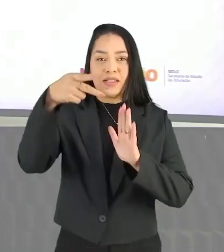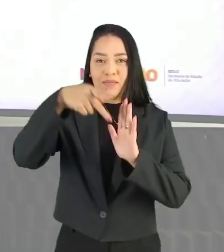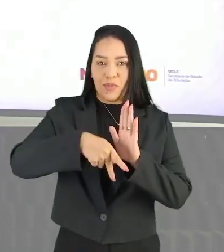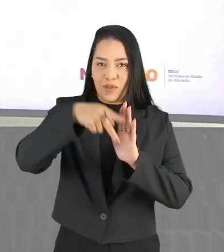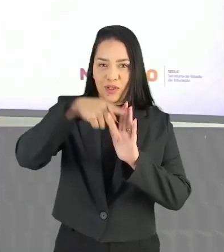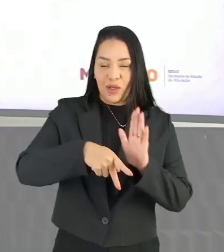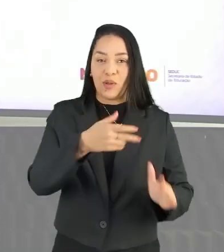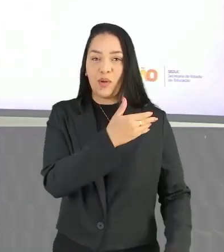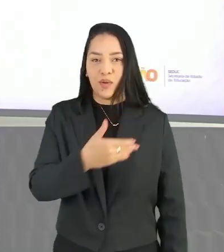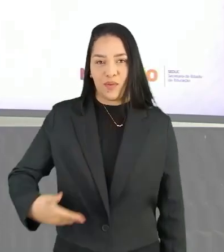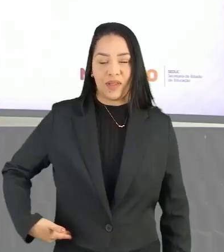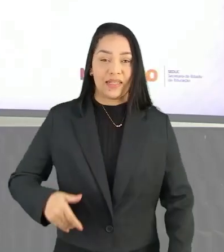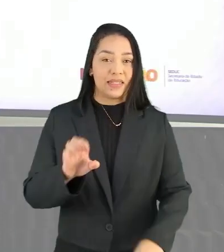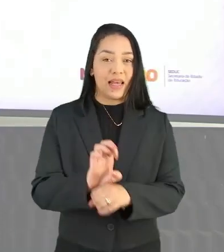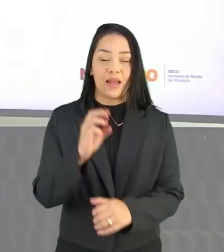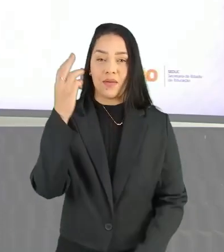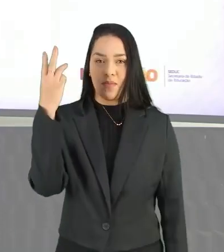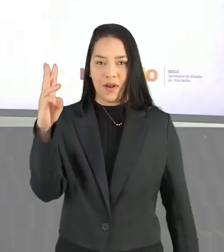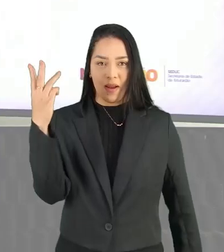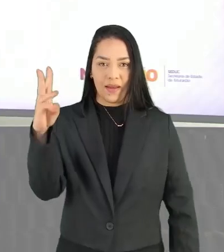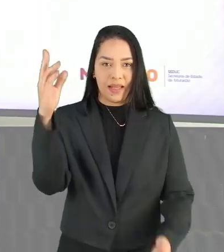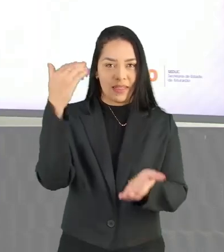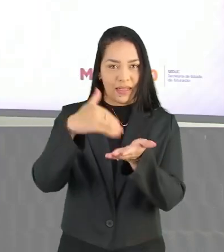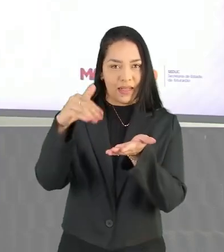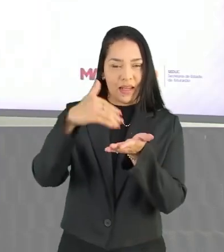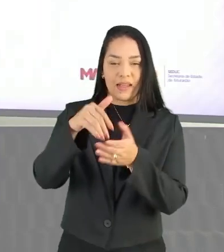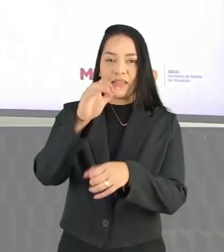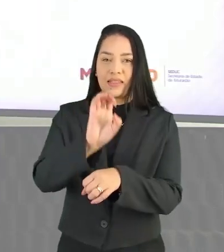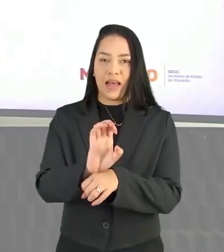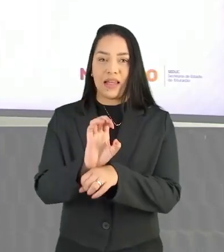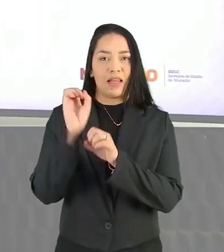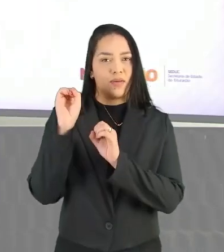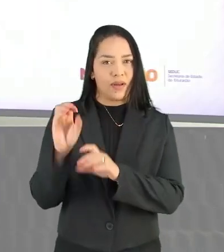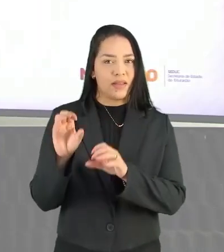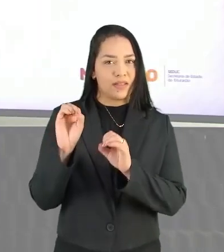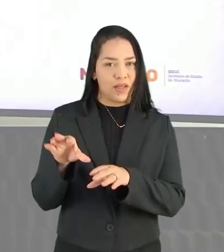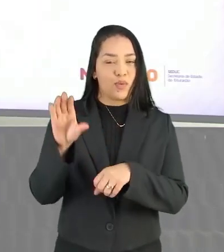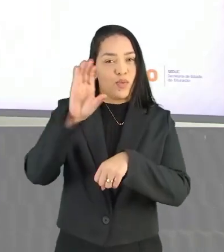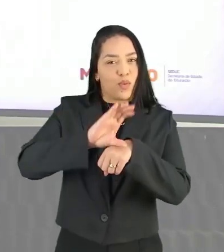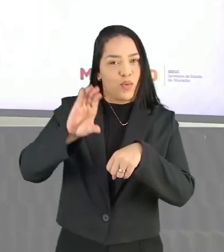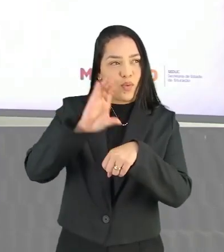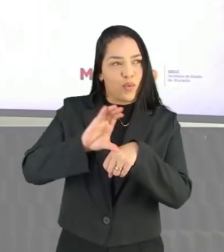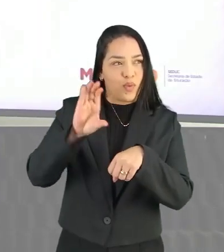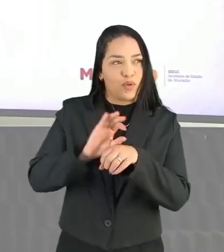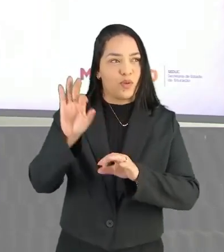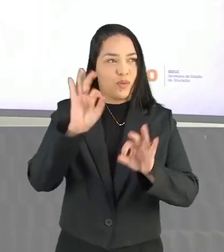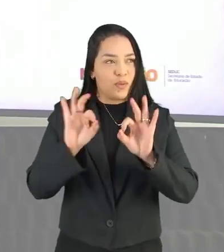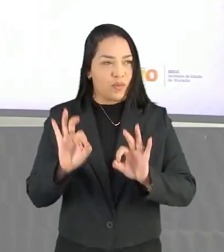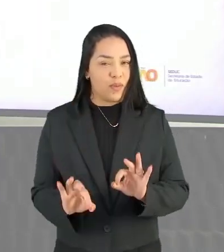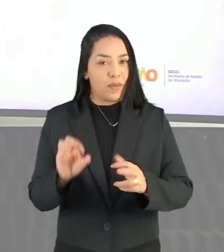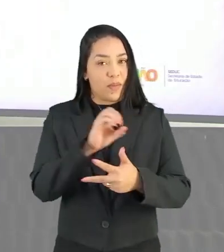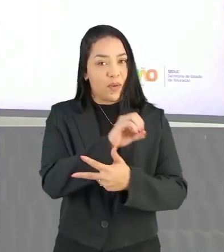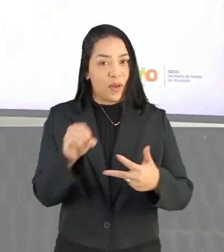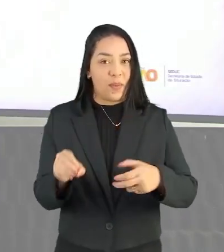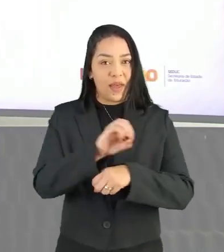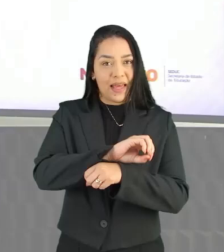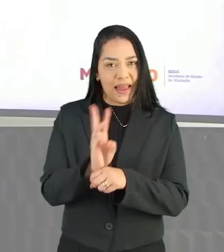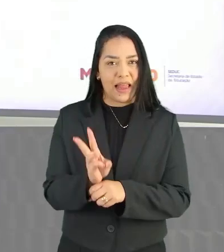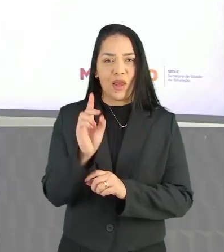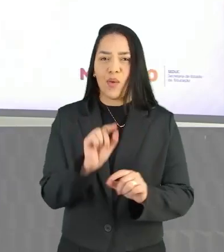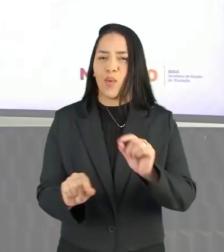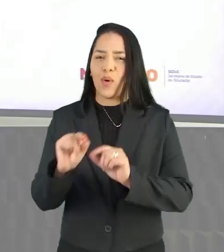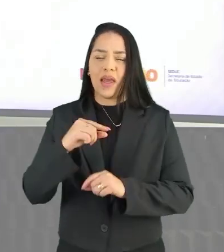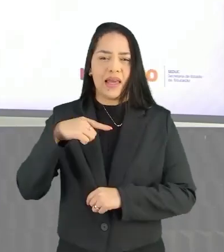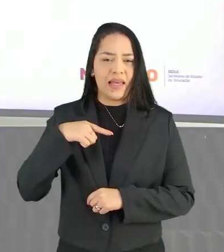projeto do Governo do Estado do Maranhão, através da Secretaria Estadual de Educação, do cursinho preparatório para o EMA e para o Enem. Essas